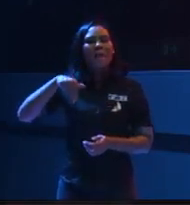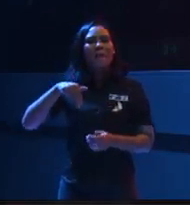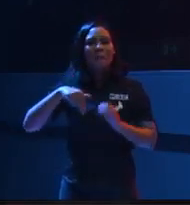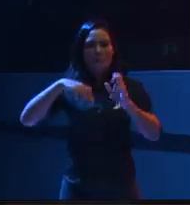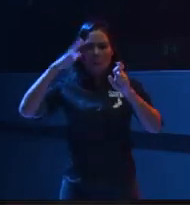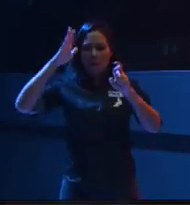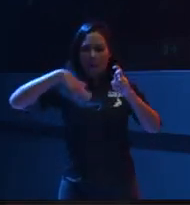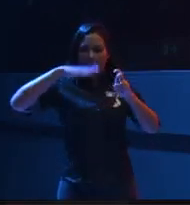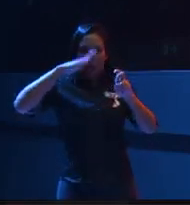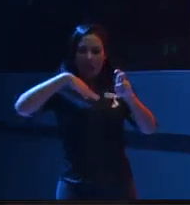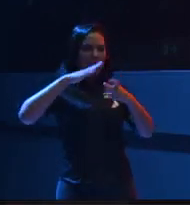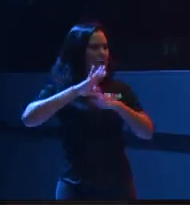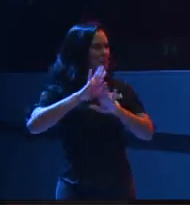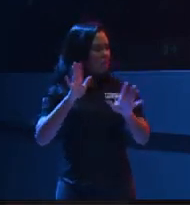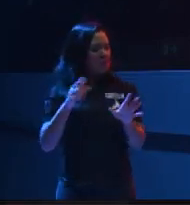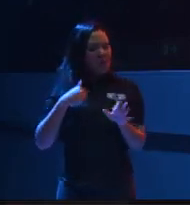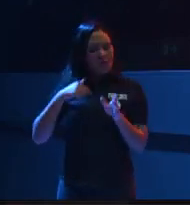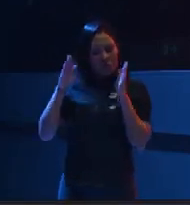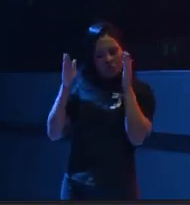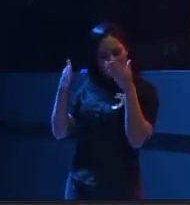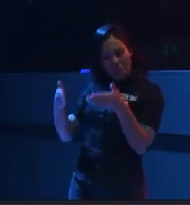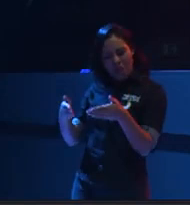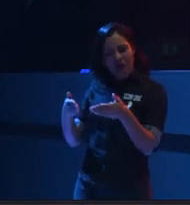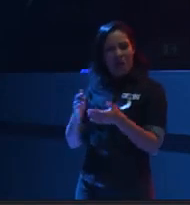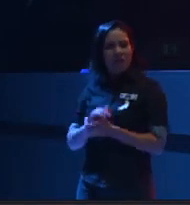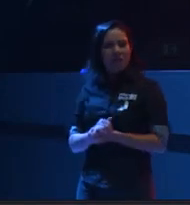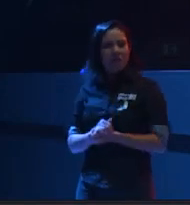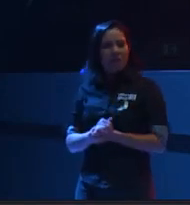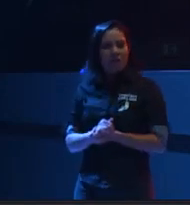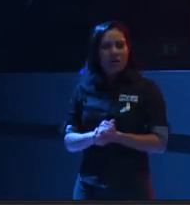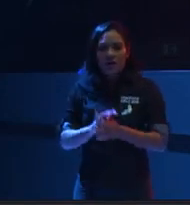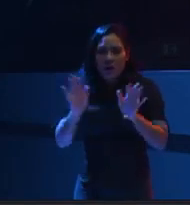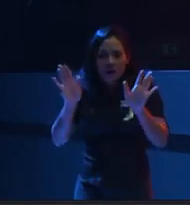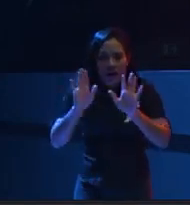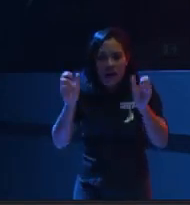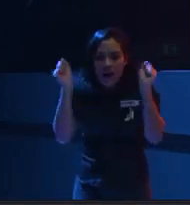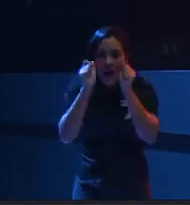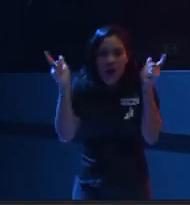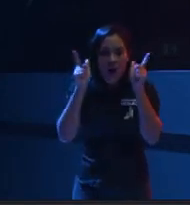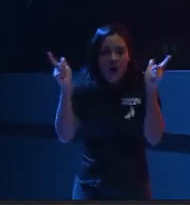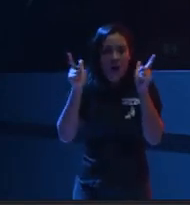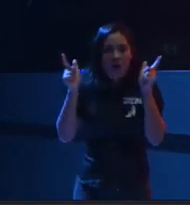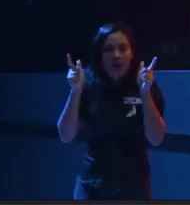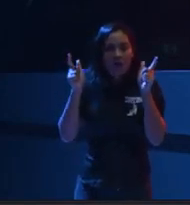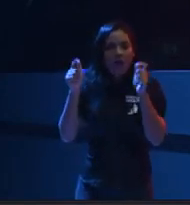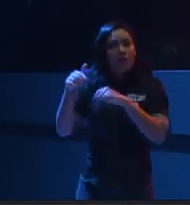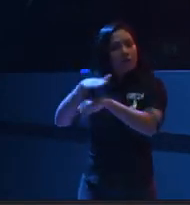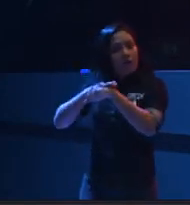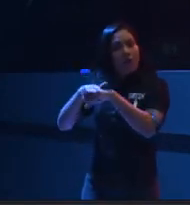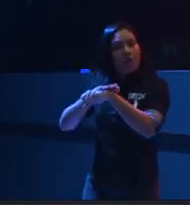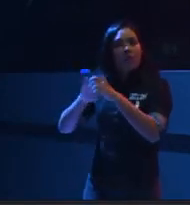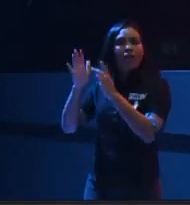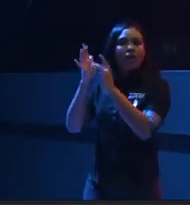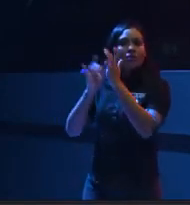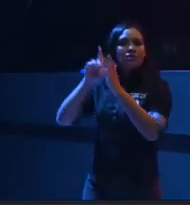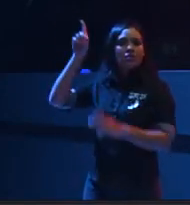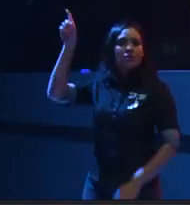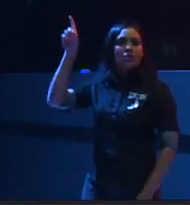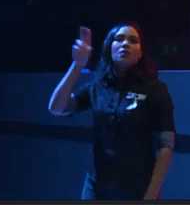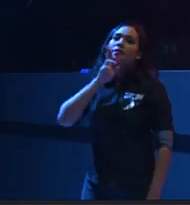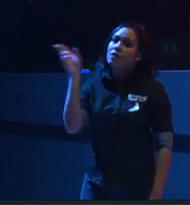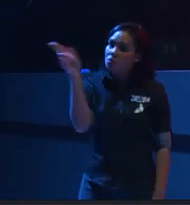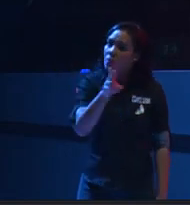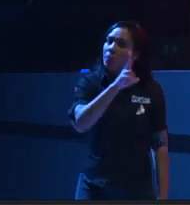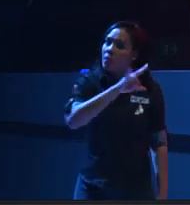atrás da porta aí você tem um Cristo fala com ele fala com ele que ele responde mas quando a gente